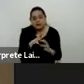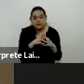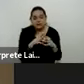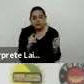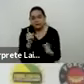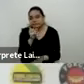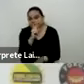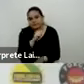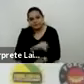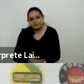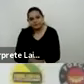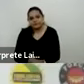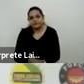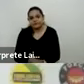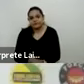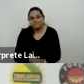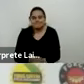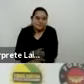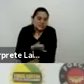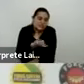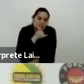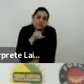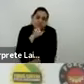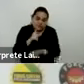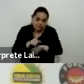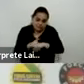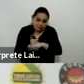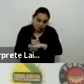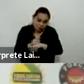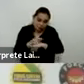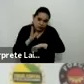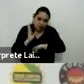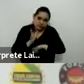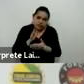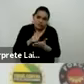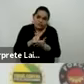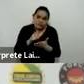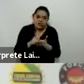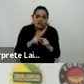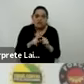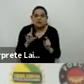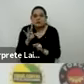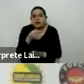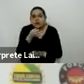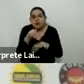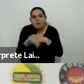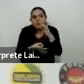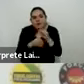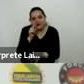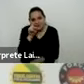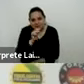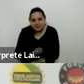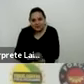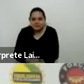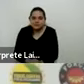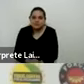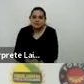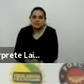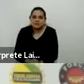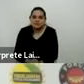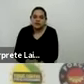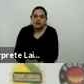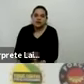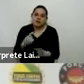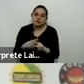passou. Que pena, estamos já com o nosso tempo aqui chegando no limite. Eu quero só fazer um comentário com você. E acompanhando, né,